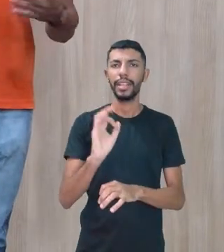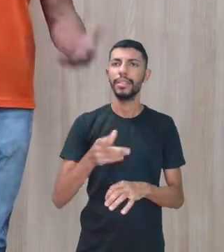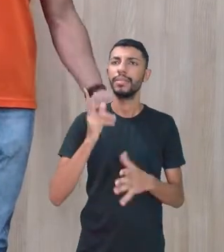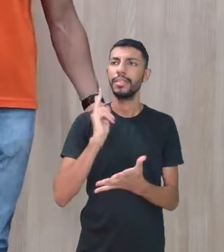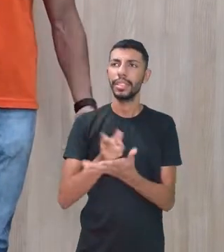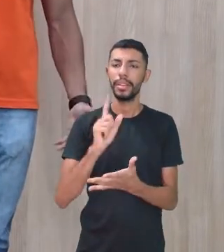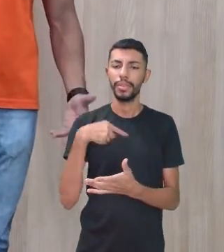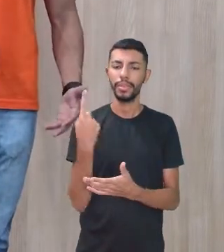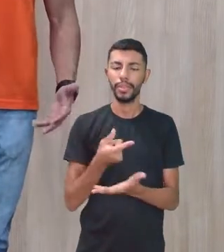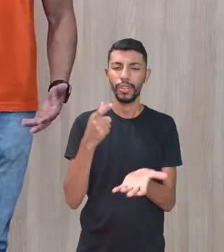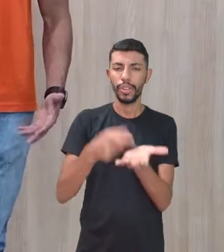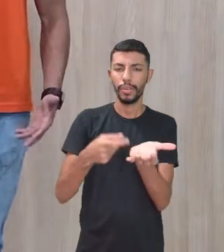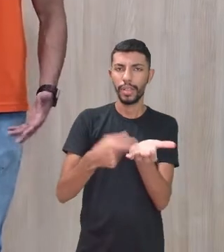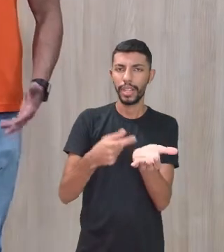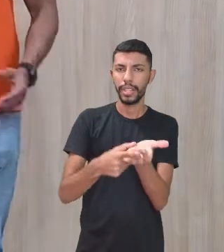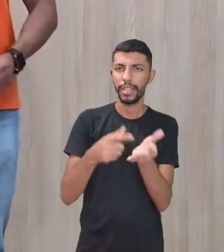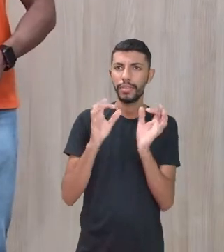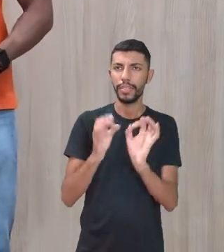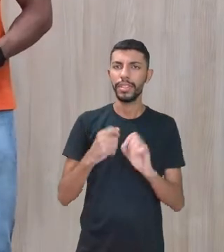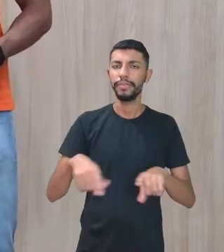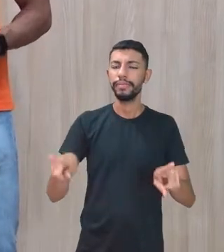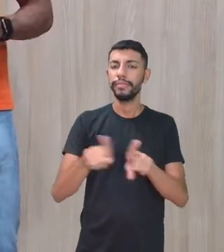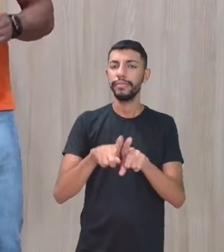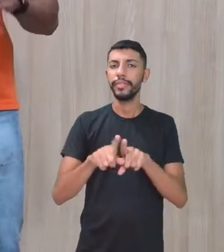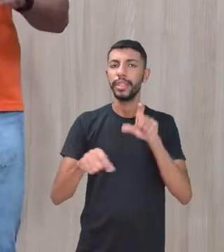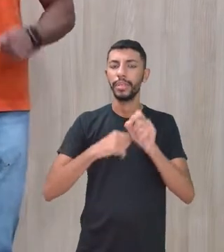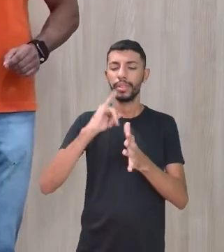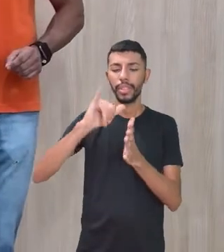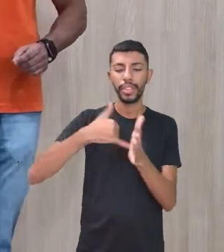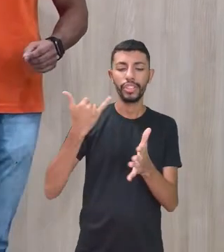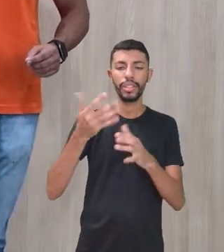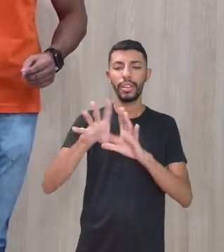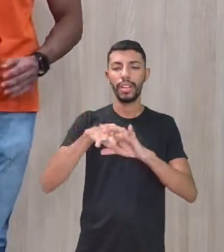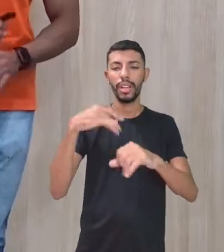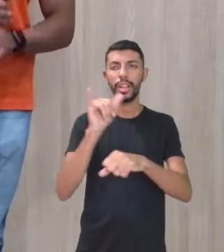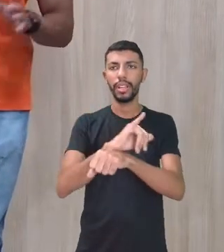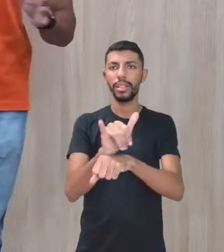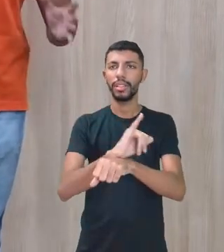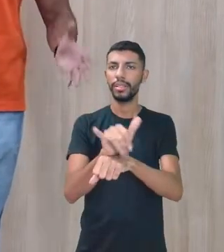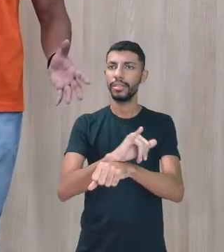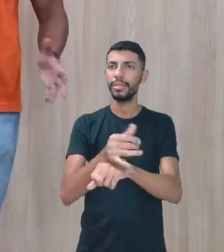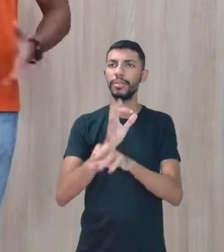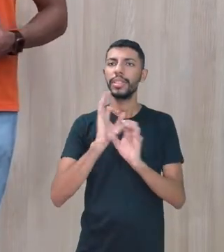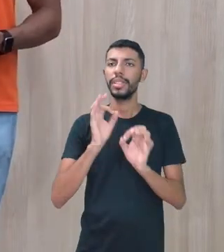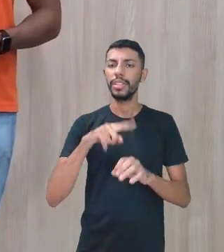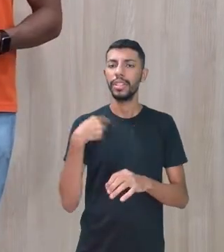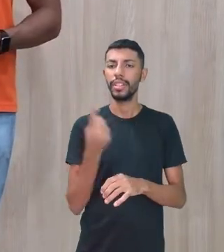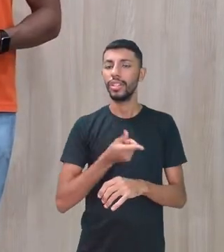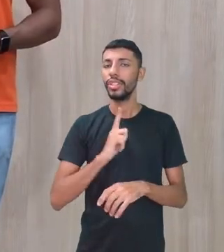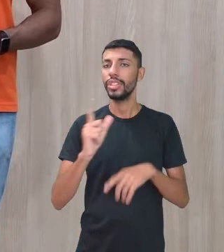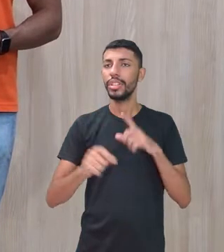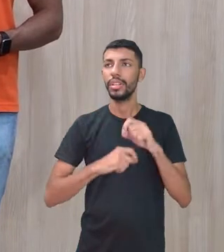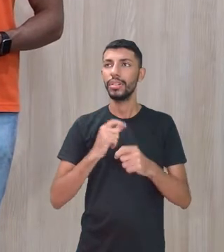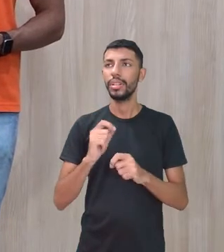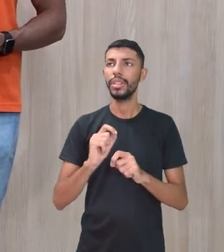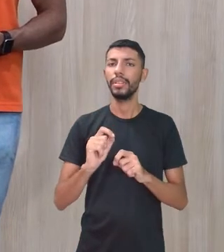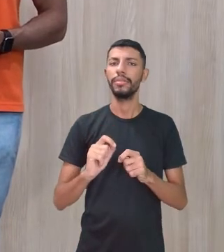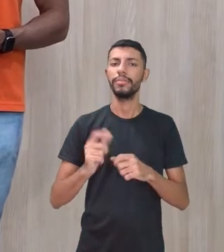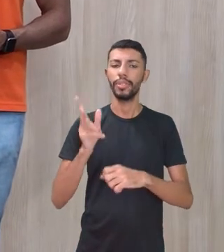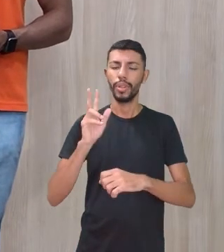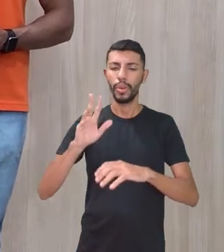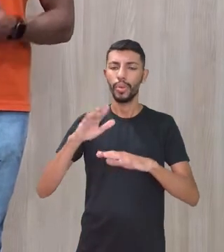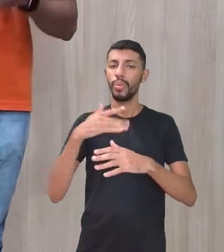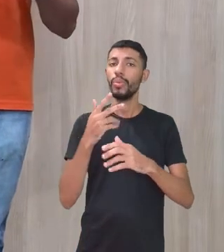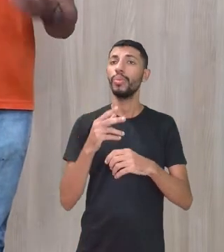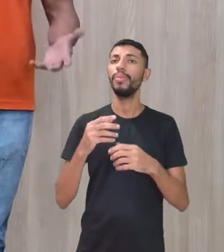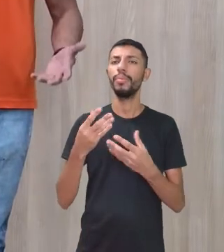digital, o nosso aplicativo, e também se inscreve lá no nosso canal no YouTube, que a gente tem um maior zelo por essa